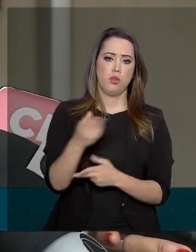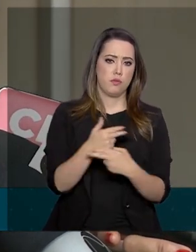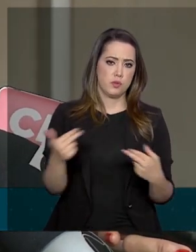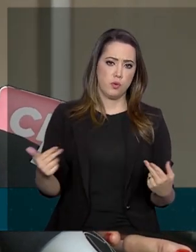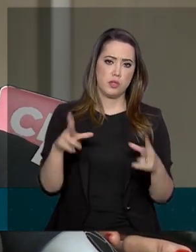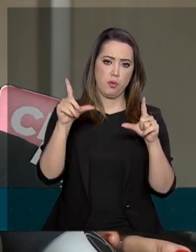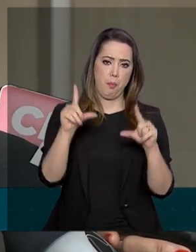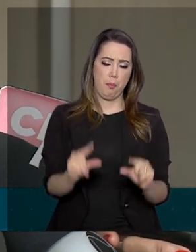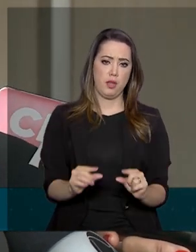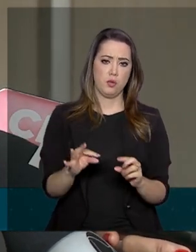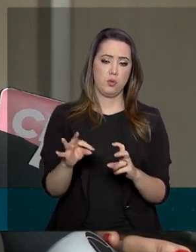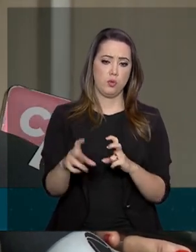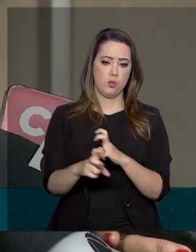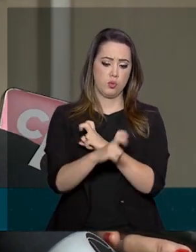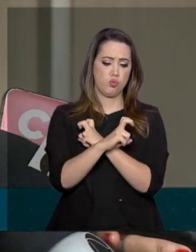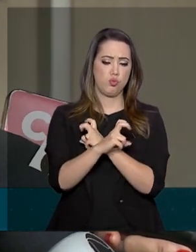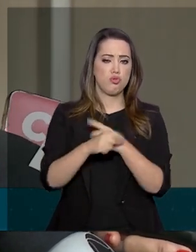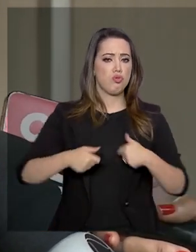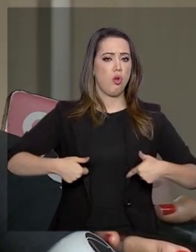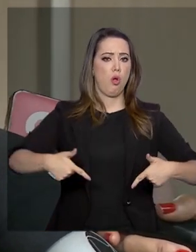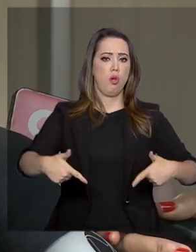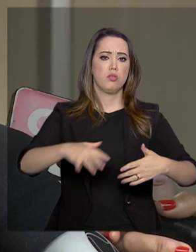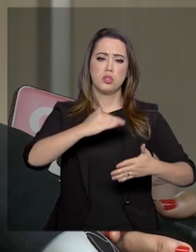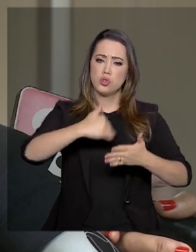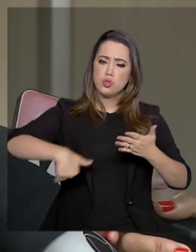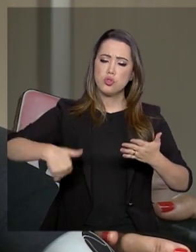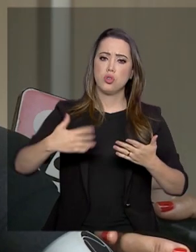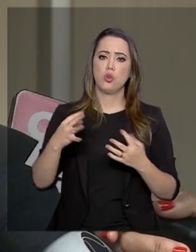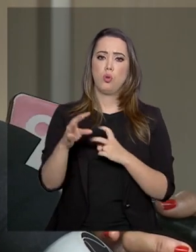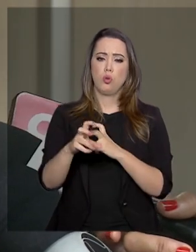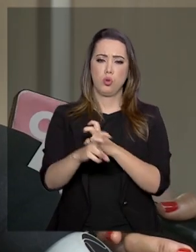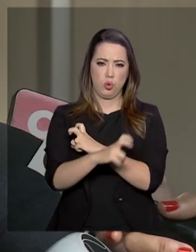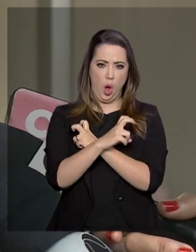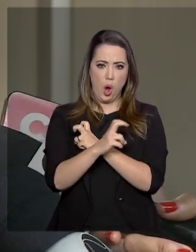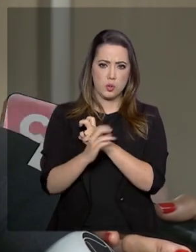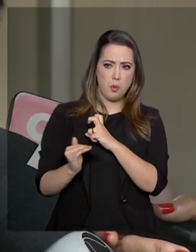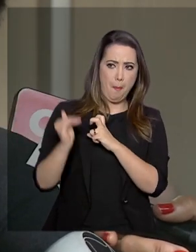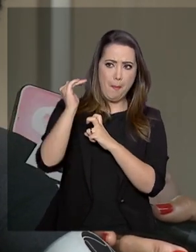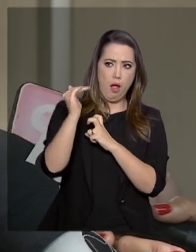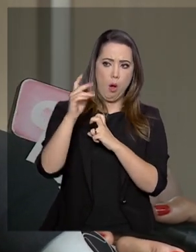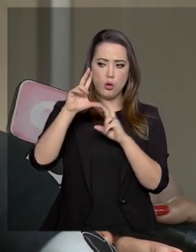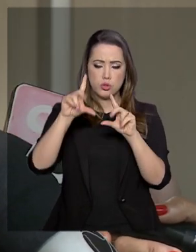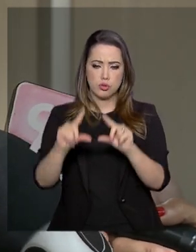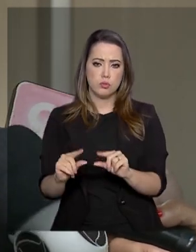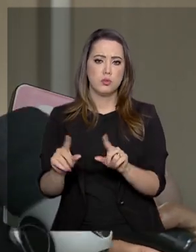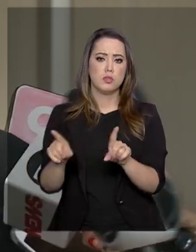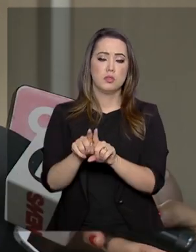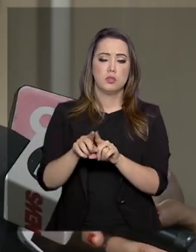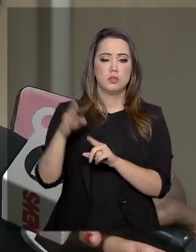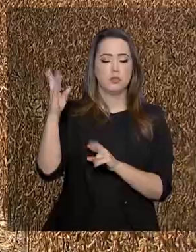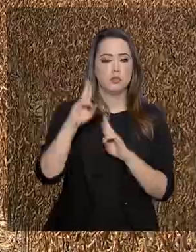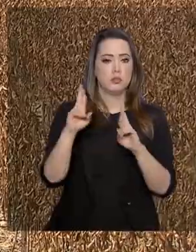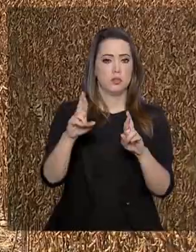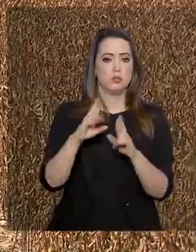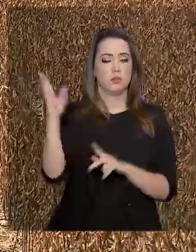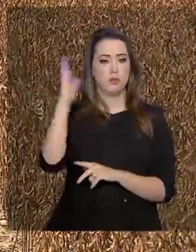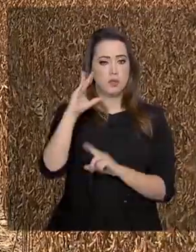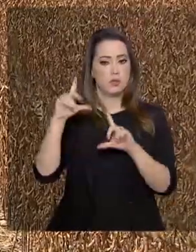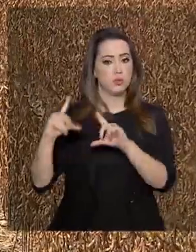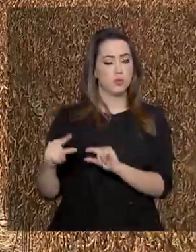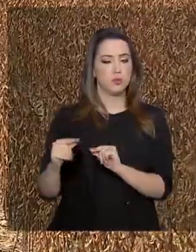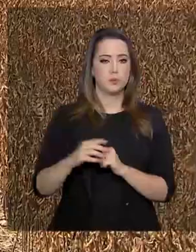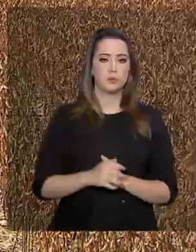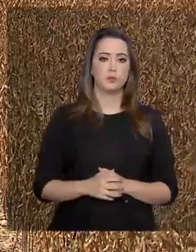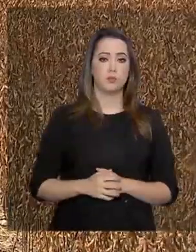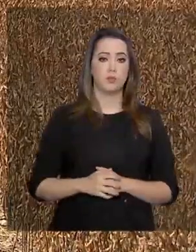com menos toxicidade e tiro os produtos com maior toxicidade. Isso ao longo do tempo. Como eu disse, a gente espera que o padrão toxicológico do Brasil seja reduzido. O Brasil